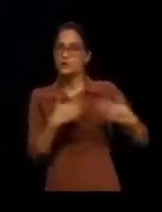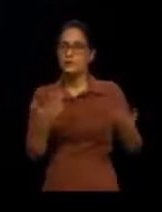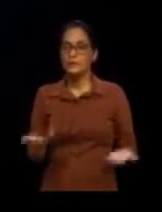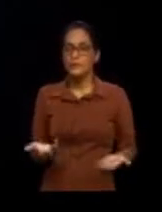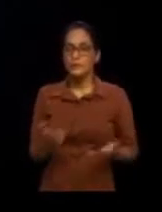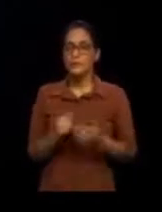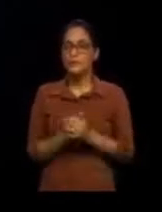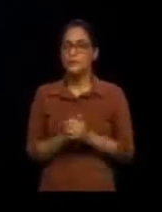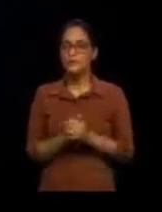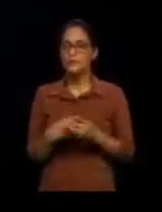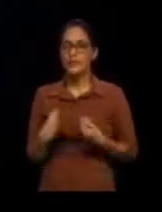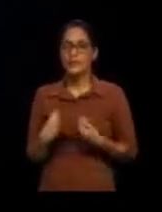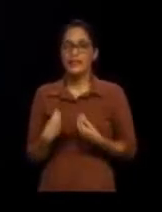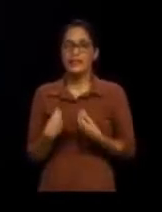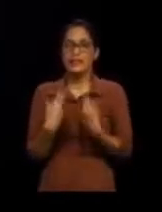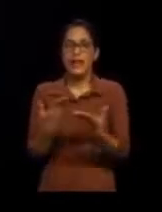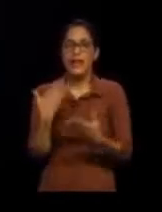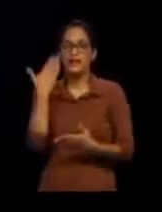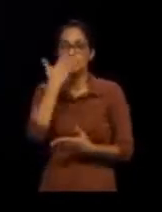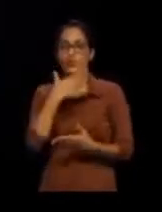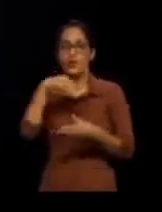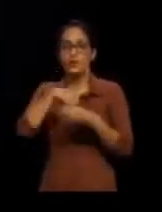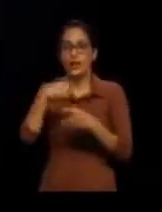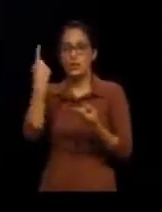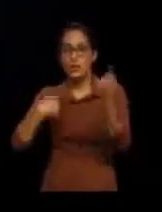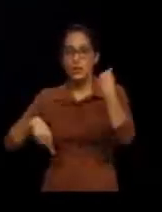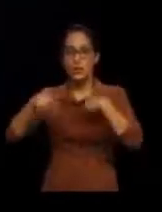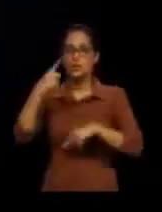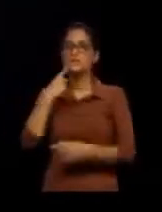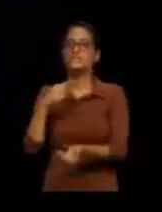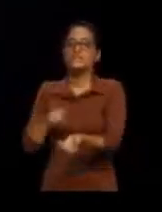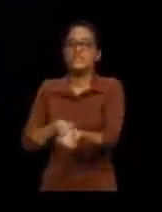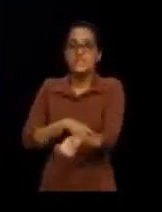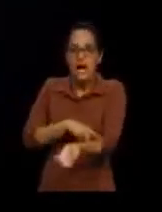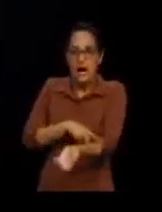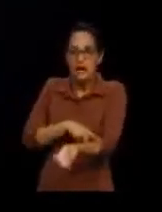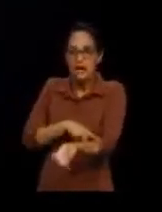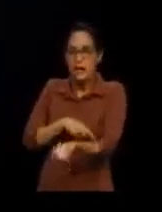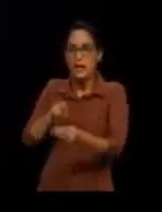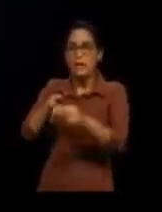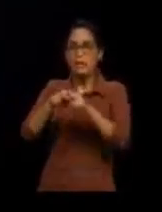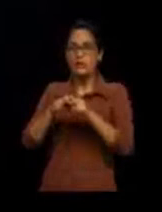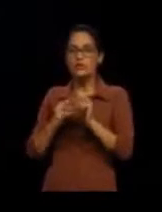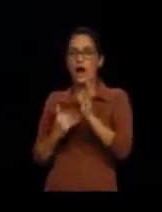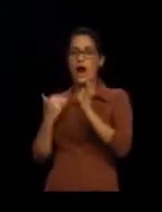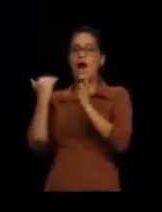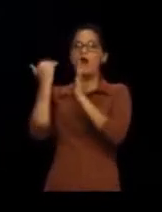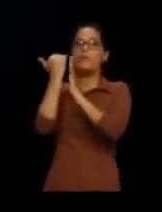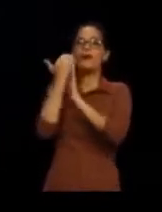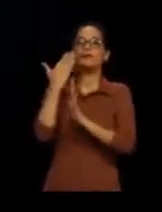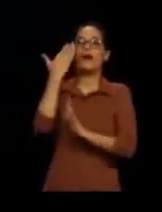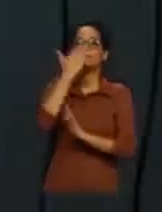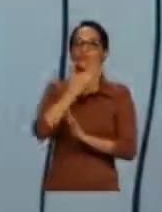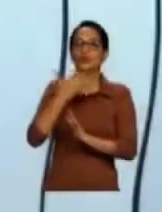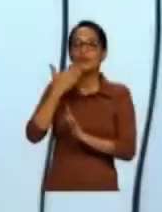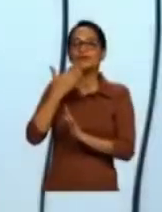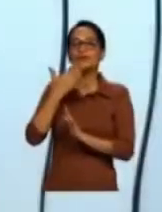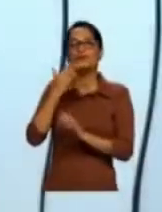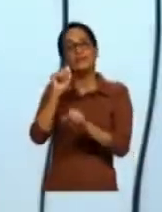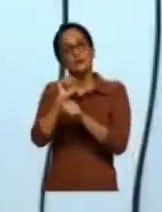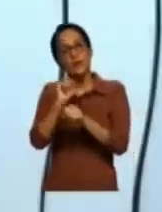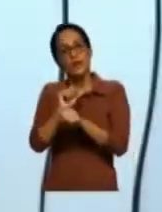e libera a glicose no sangue. Feito isso, então, o nível de glicose sobe até a minha próxima